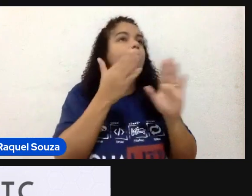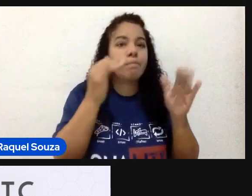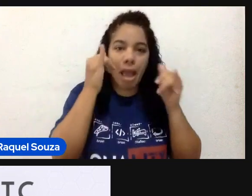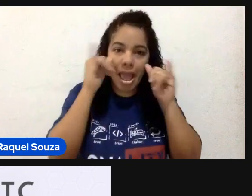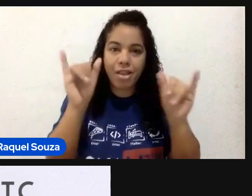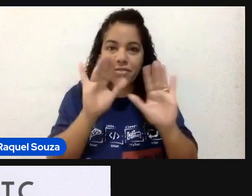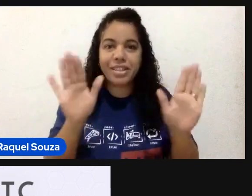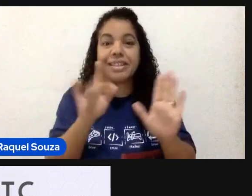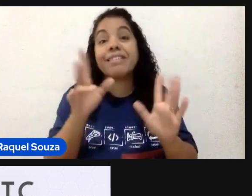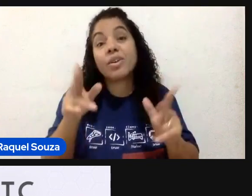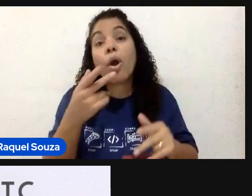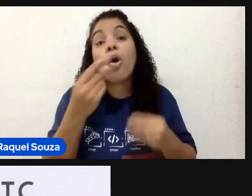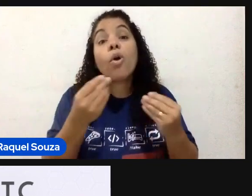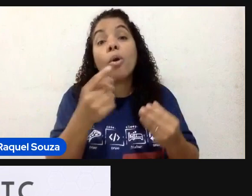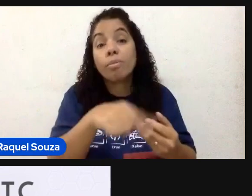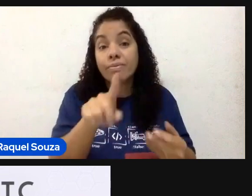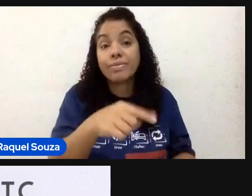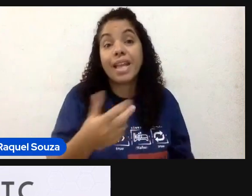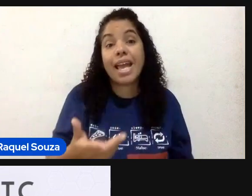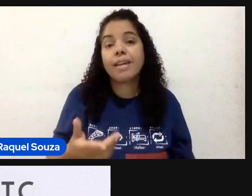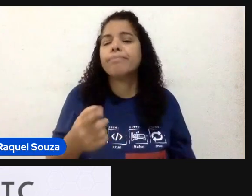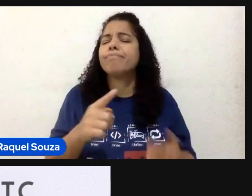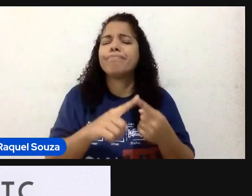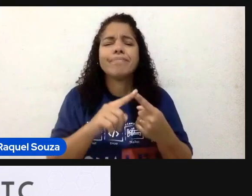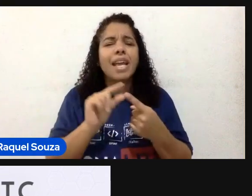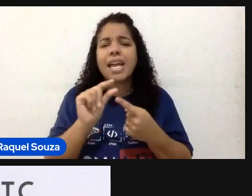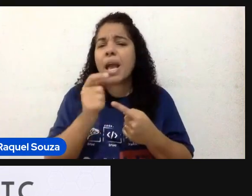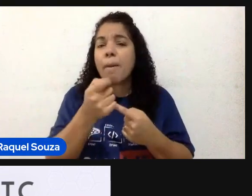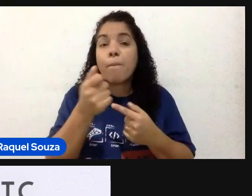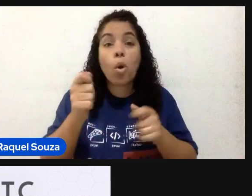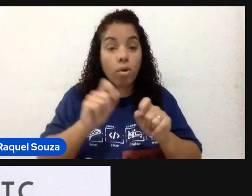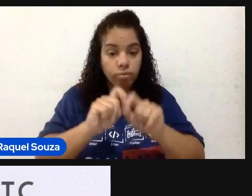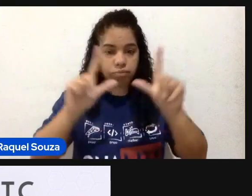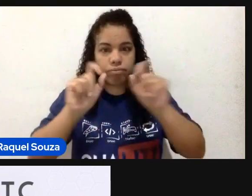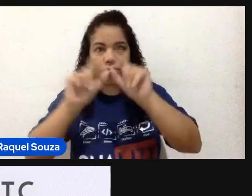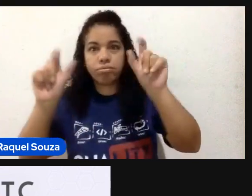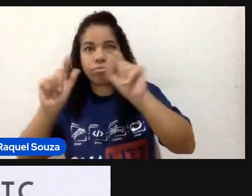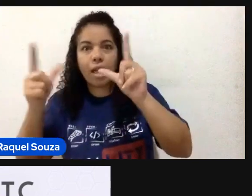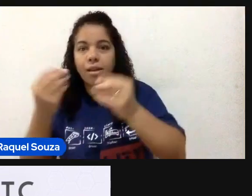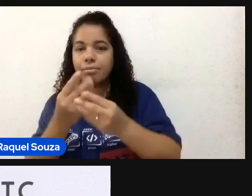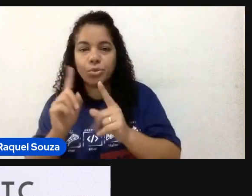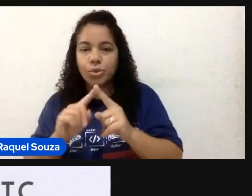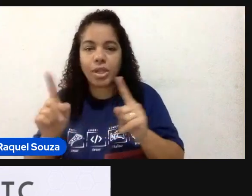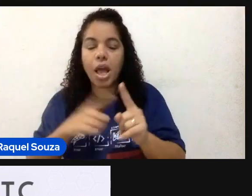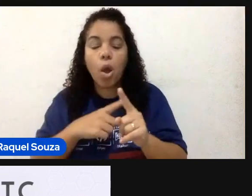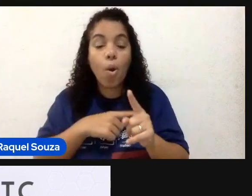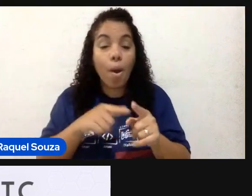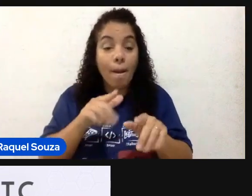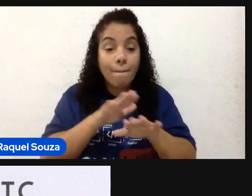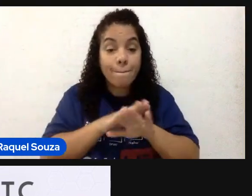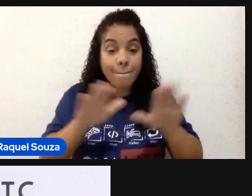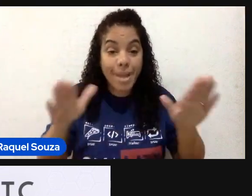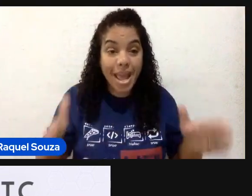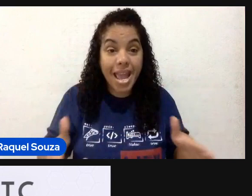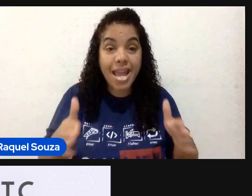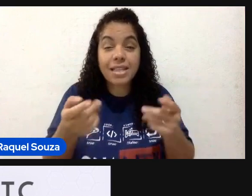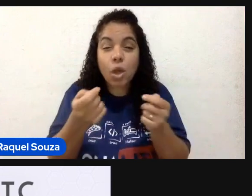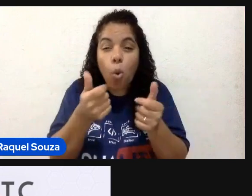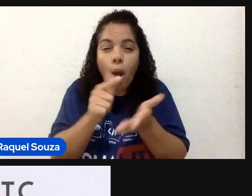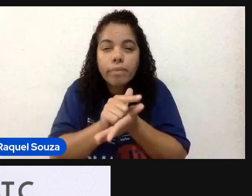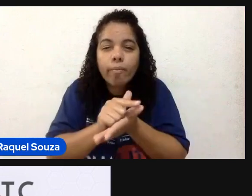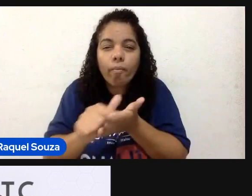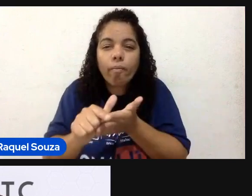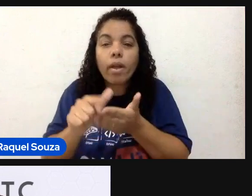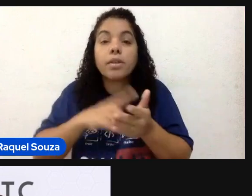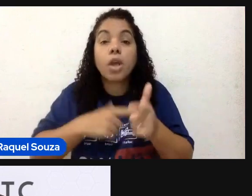É como eu falei para vocês. Poucas abas, quase nada em cima da sua mesa e você tem um lugarzinho especial